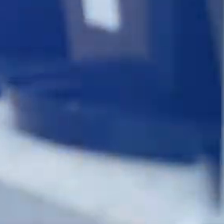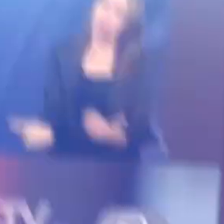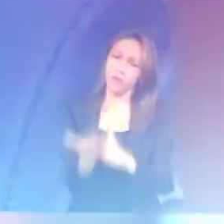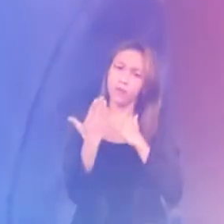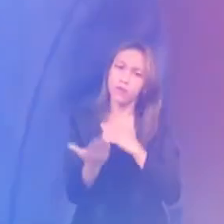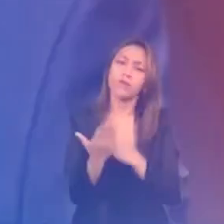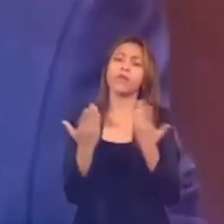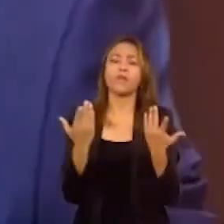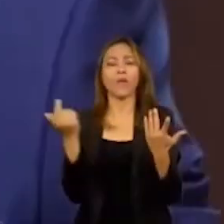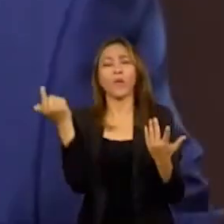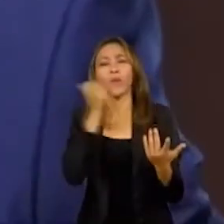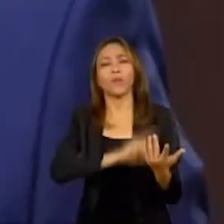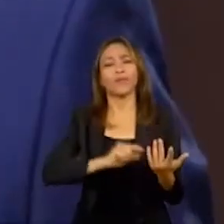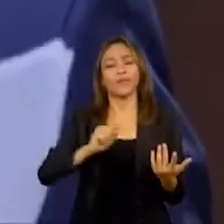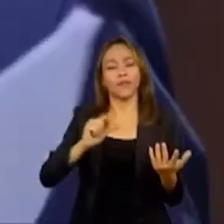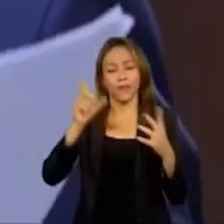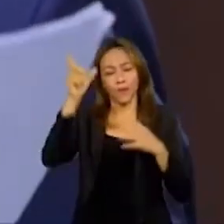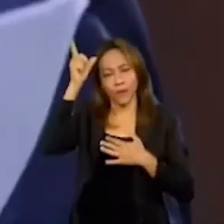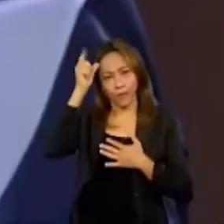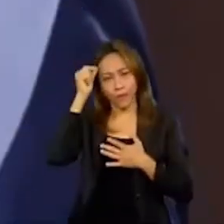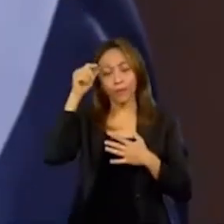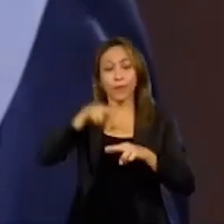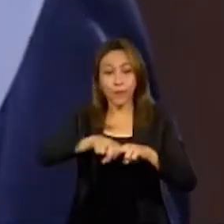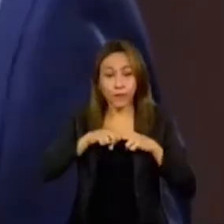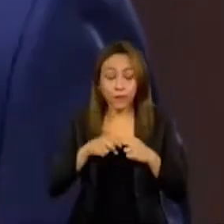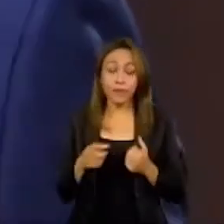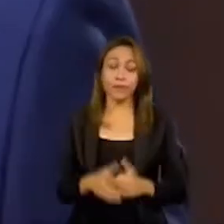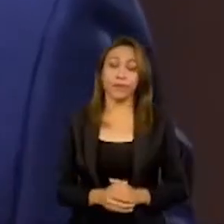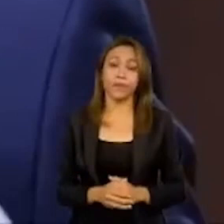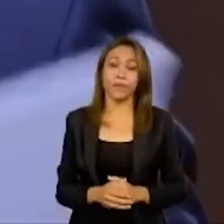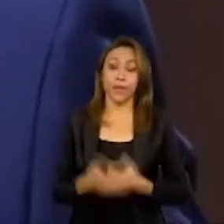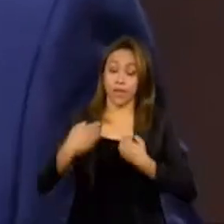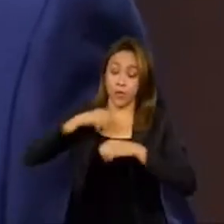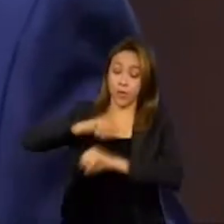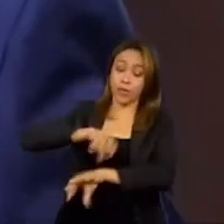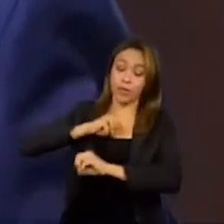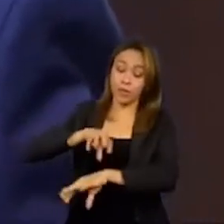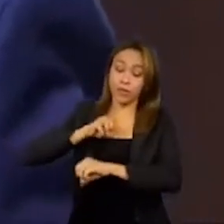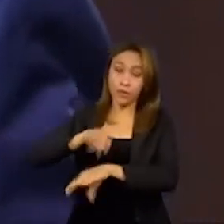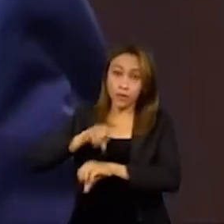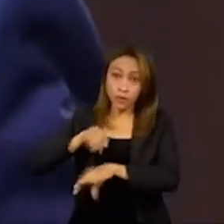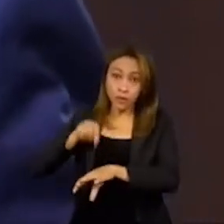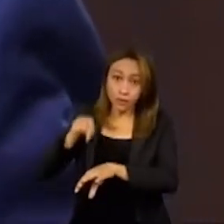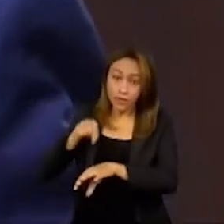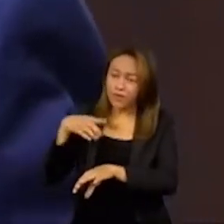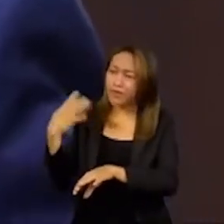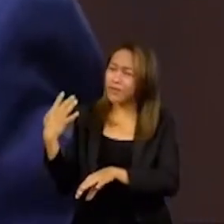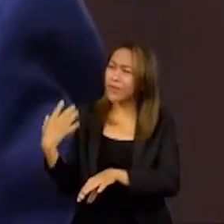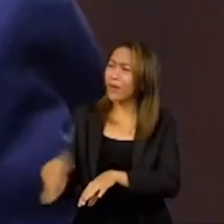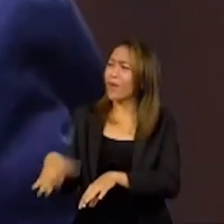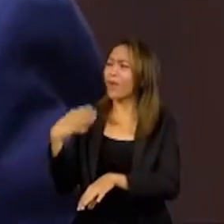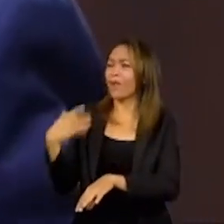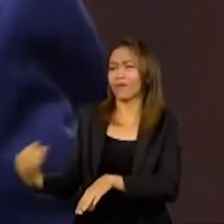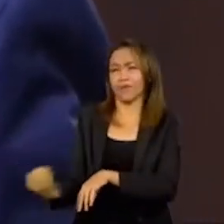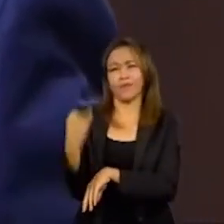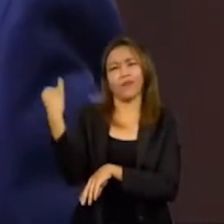2013. Bonita, a educação é a coisa mais sagrada que tem. Sem educação, nenhum país